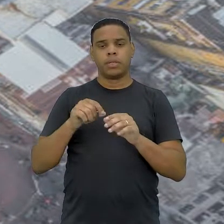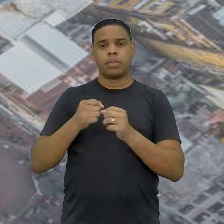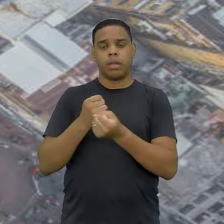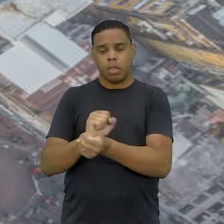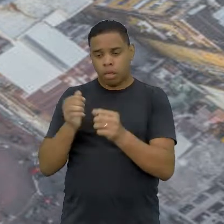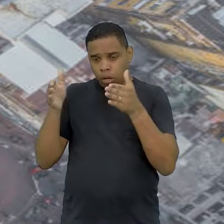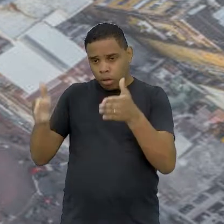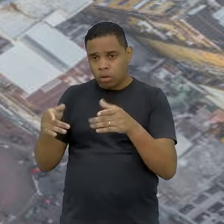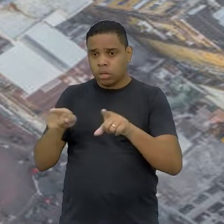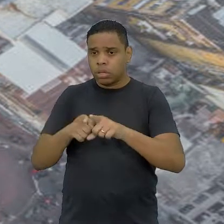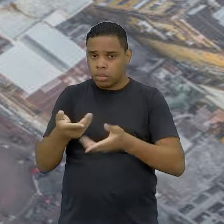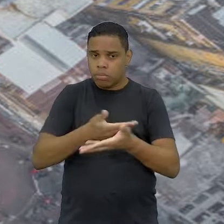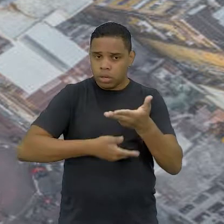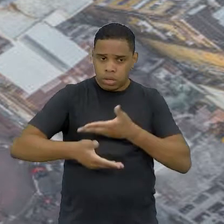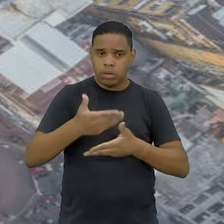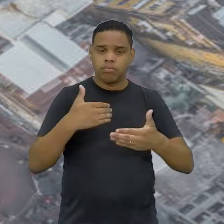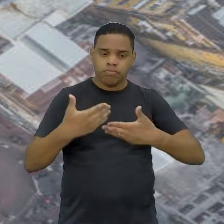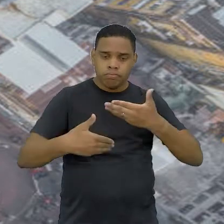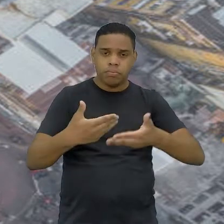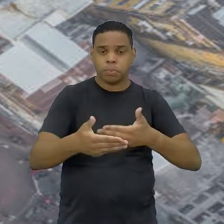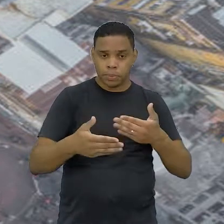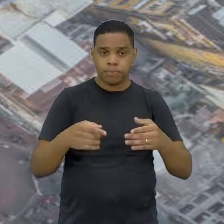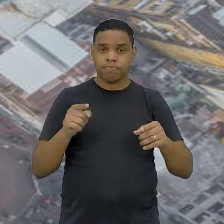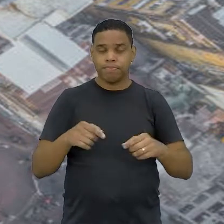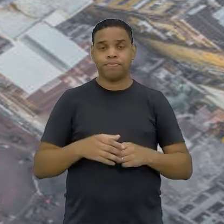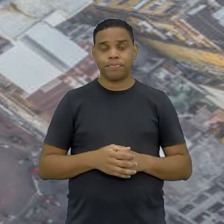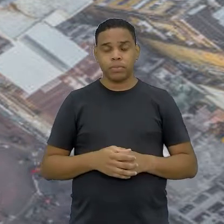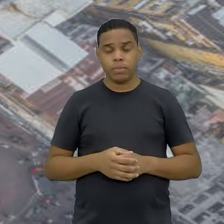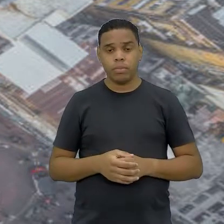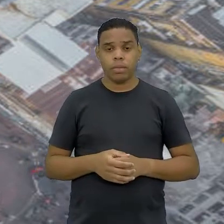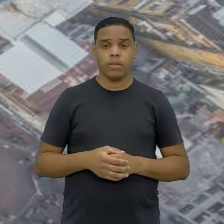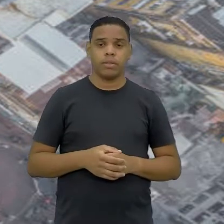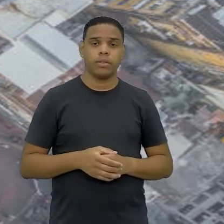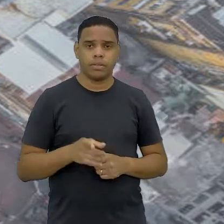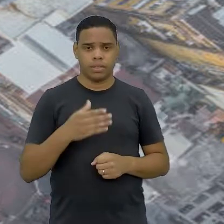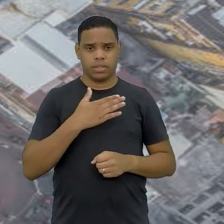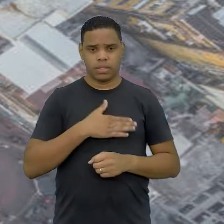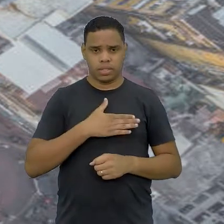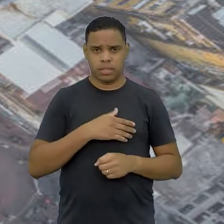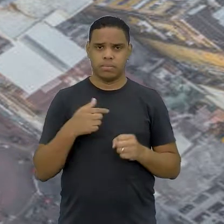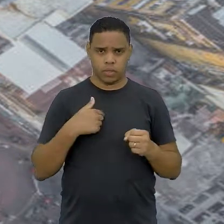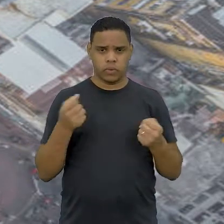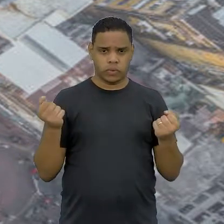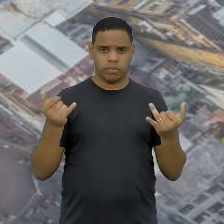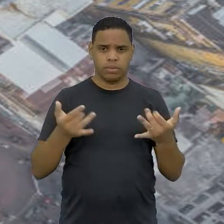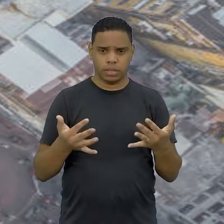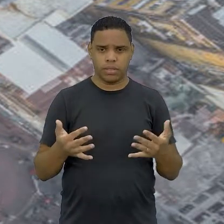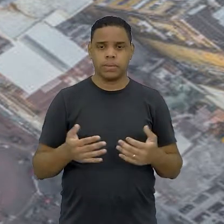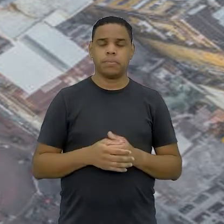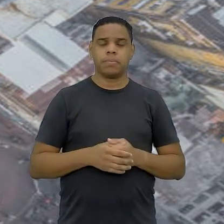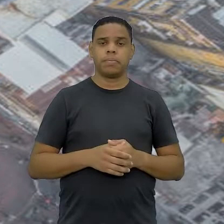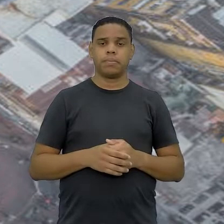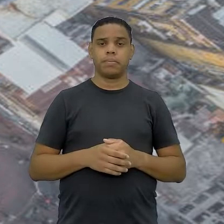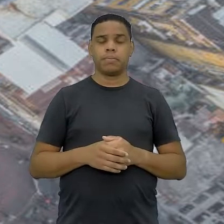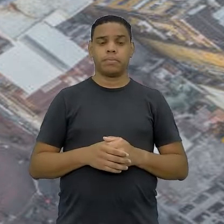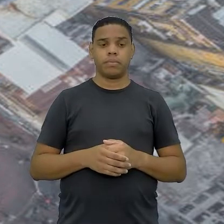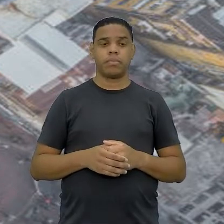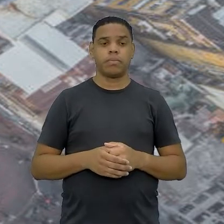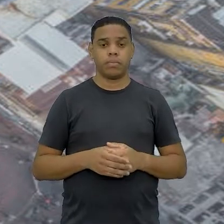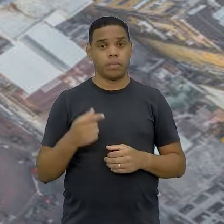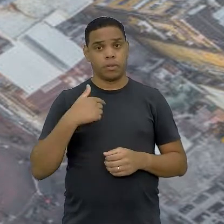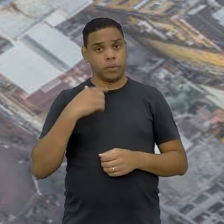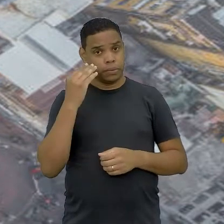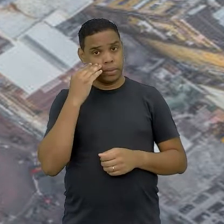e de solidariedade orgânica, respectivamente. Fiquem tranquilos que eu vou explicar isso, tá, pessoal? Ou pelo